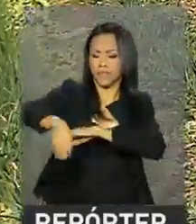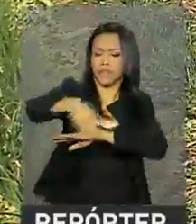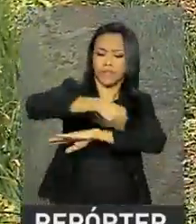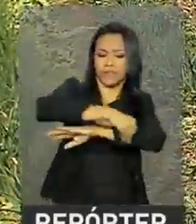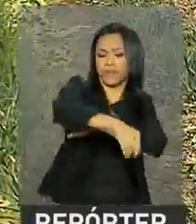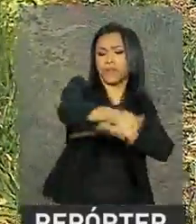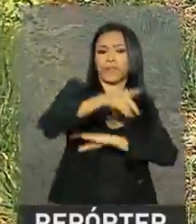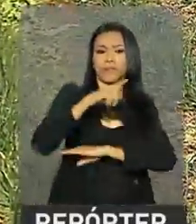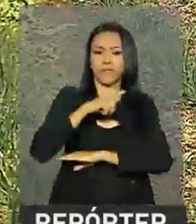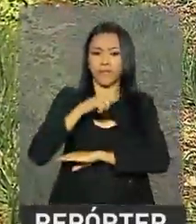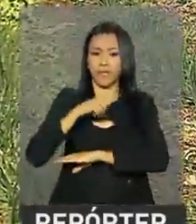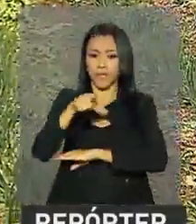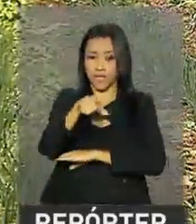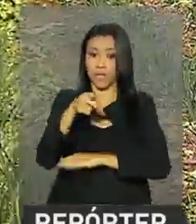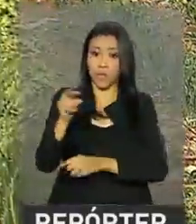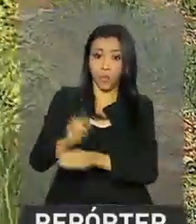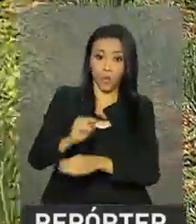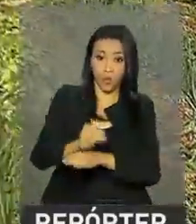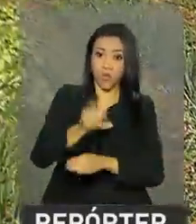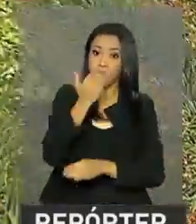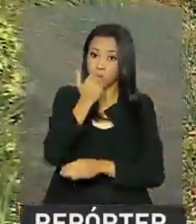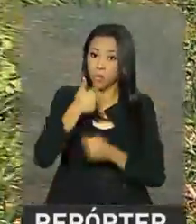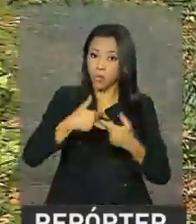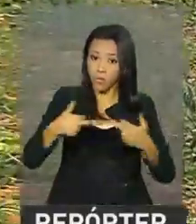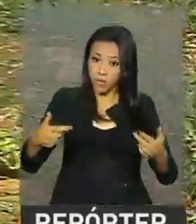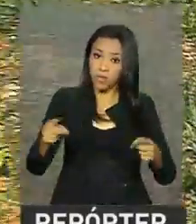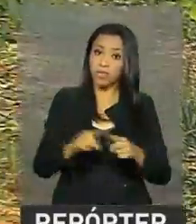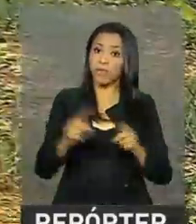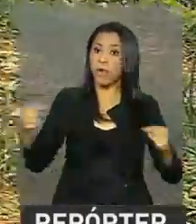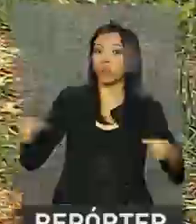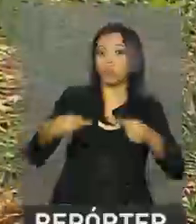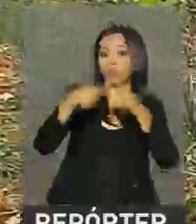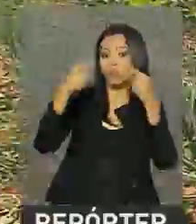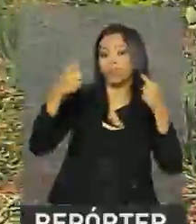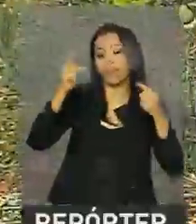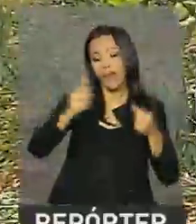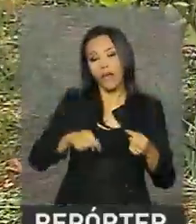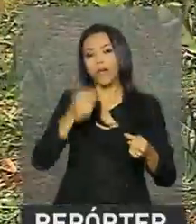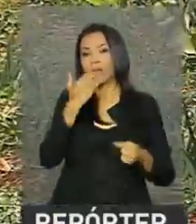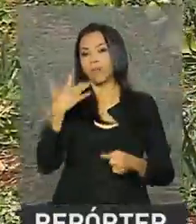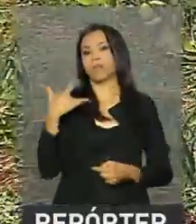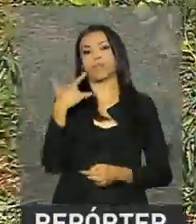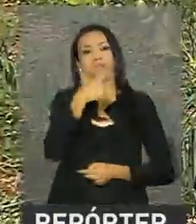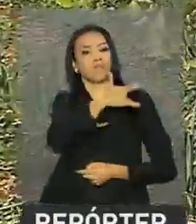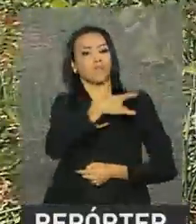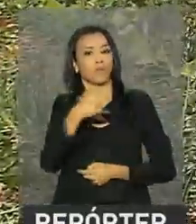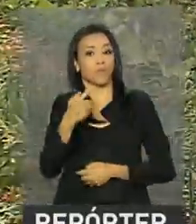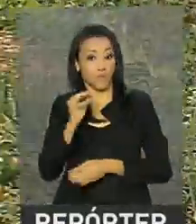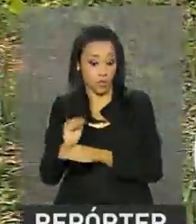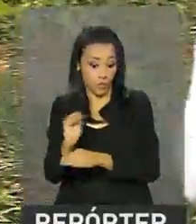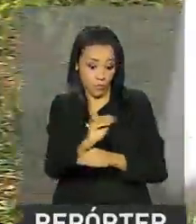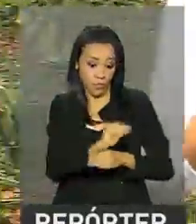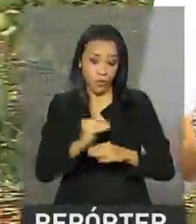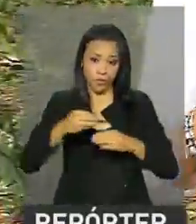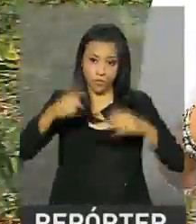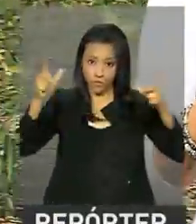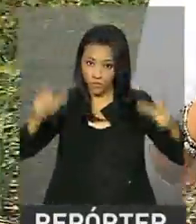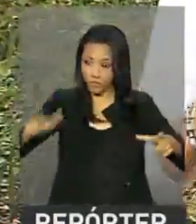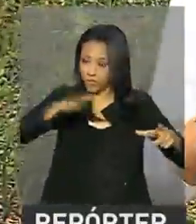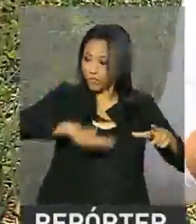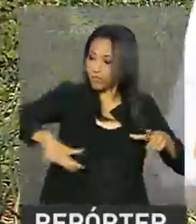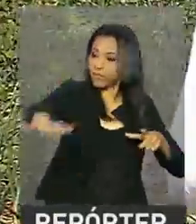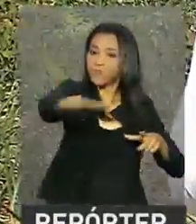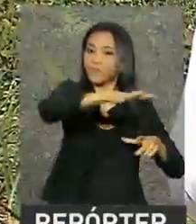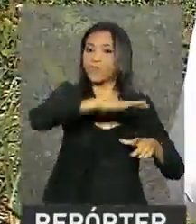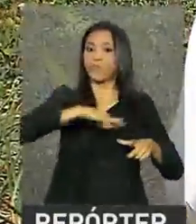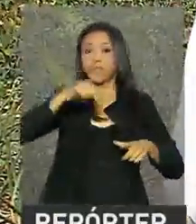que ali o cultivo de alimentos há espécies florestais produzindo comida saudável e preservando o meio ambiente ea idéia